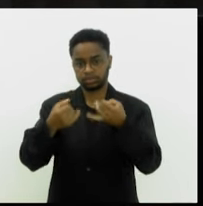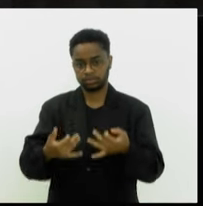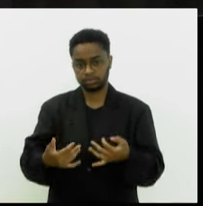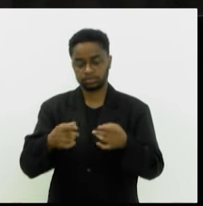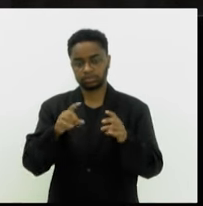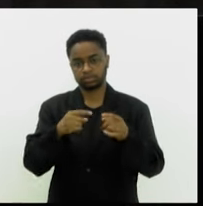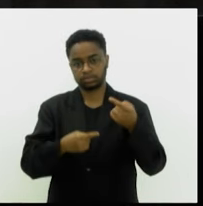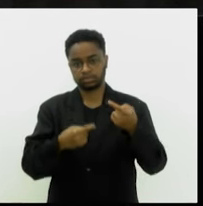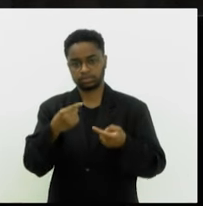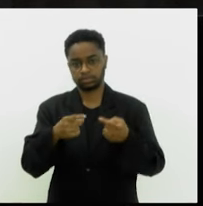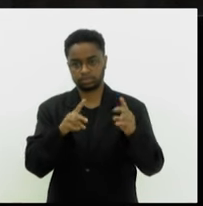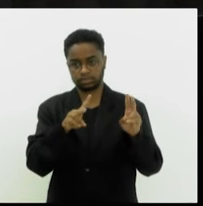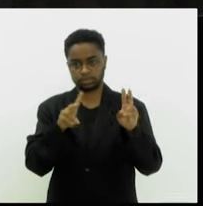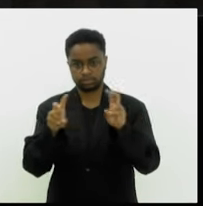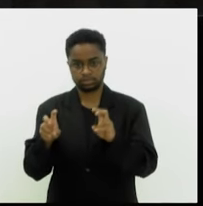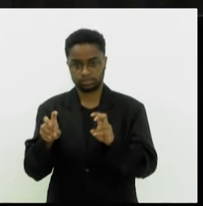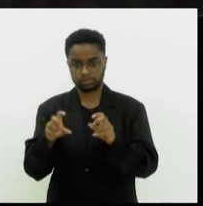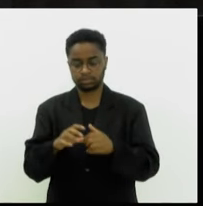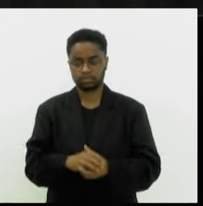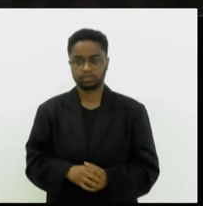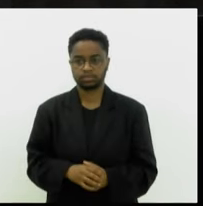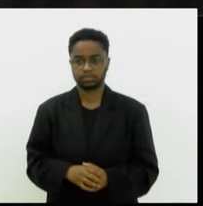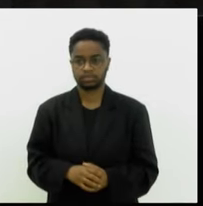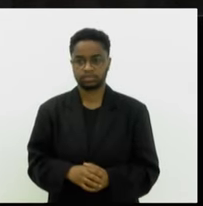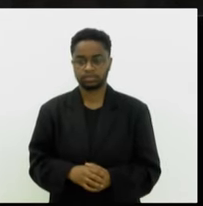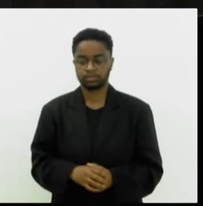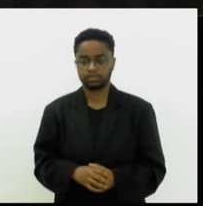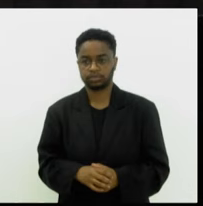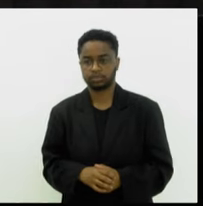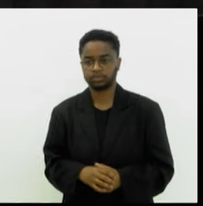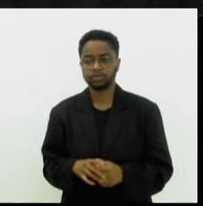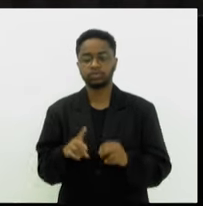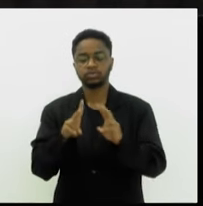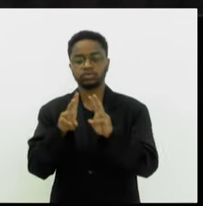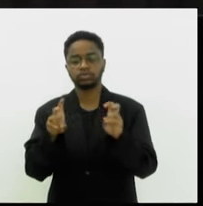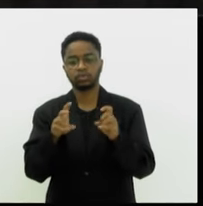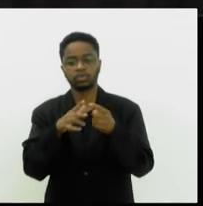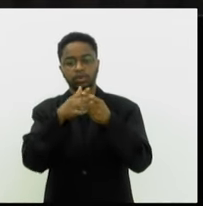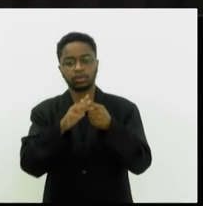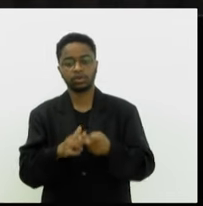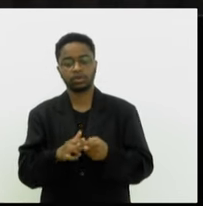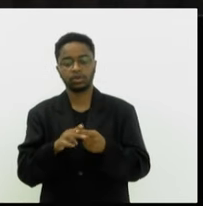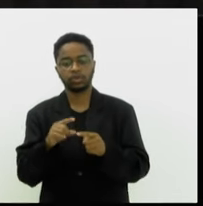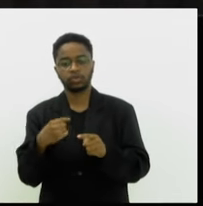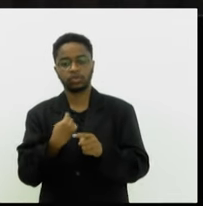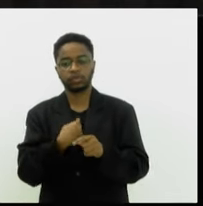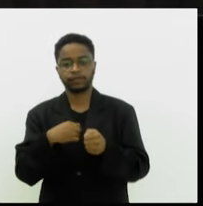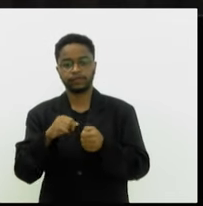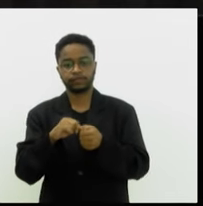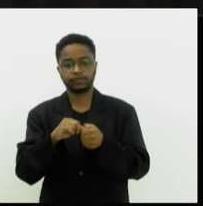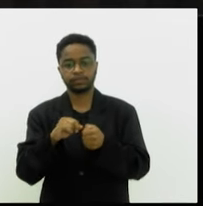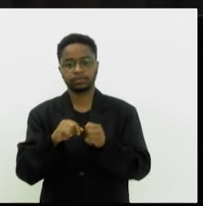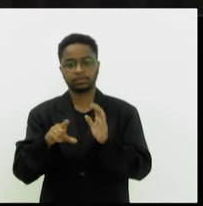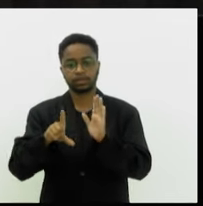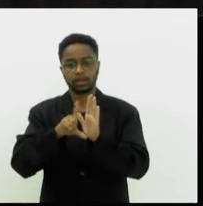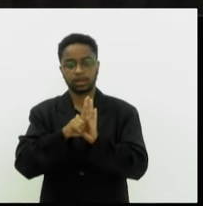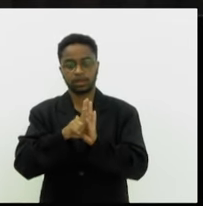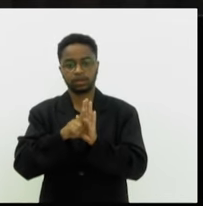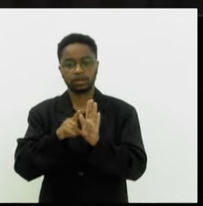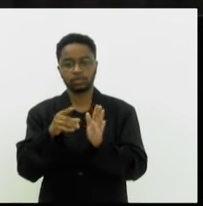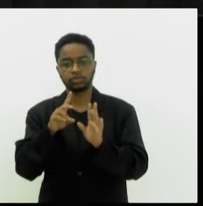abordar sobre o aperfeiçoamento que fizemos na lei de